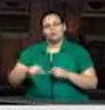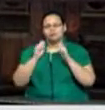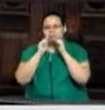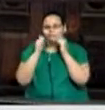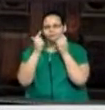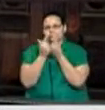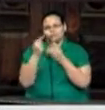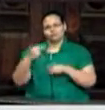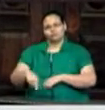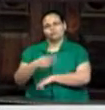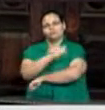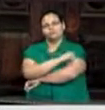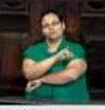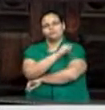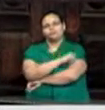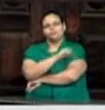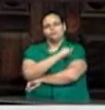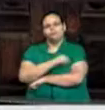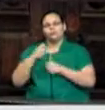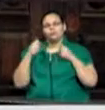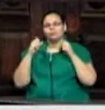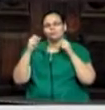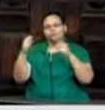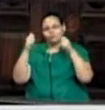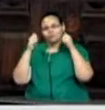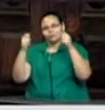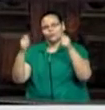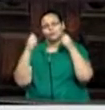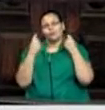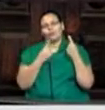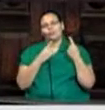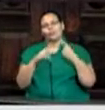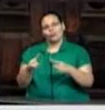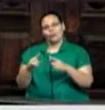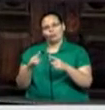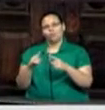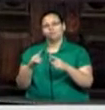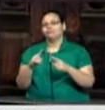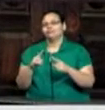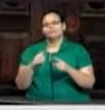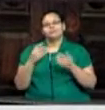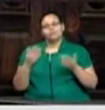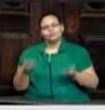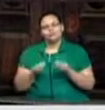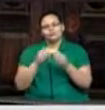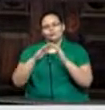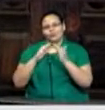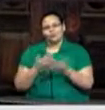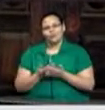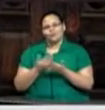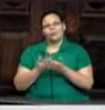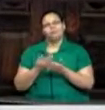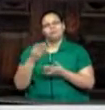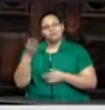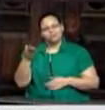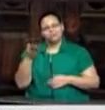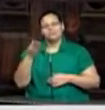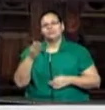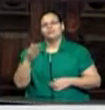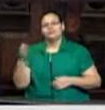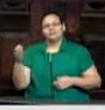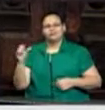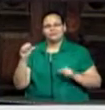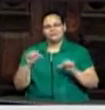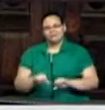Legislativa do Rio de Janeiro em protesto contra as péssimas condições de funcionamento